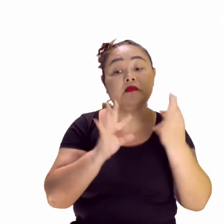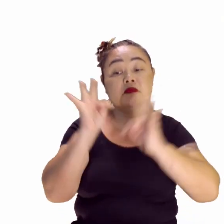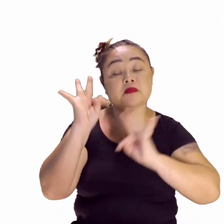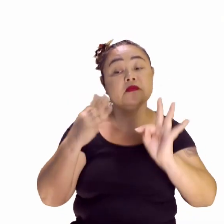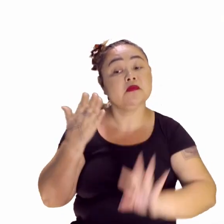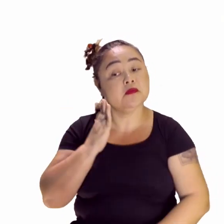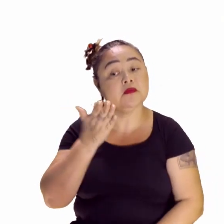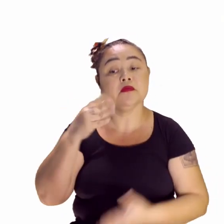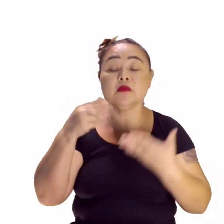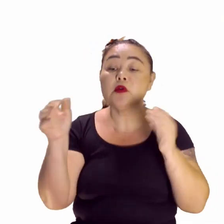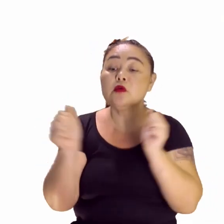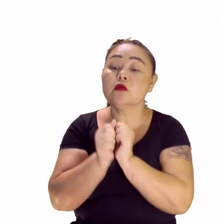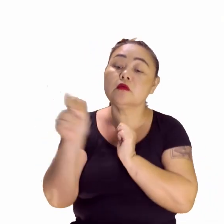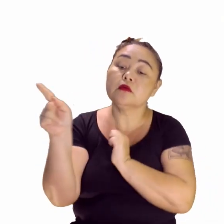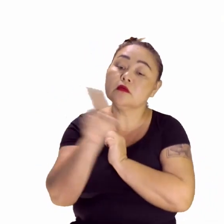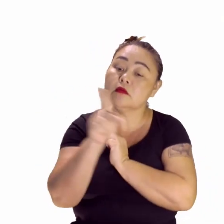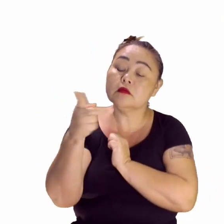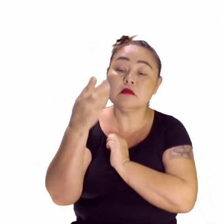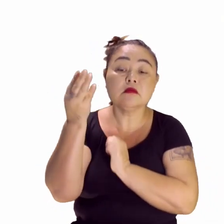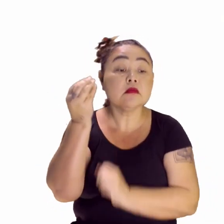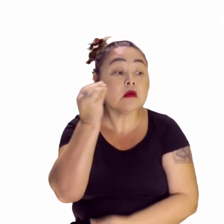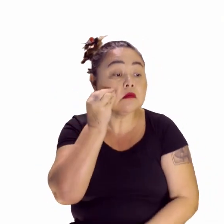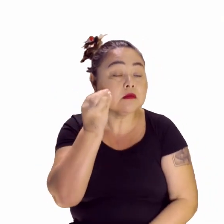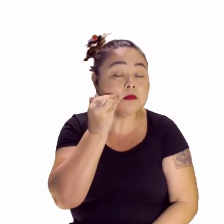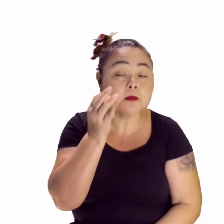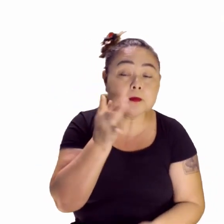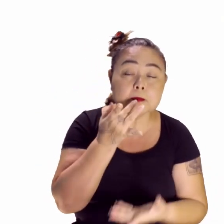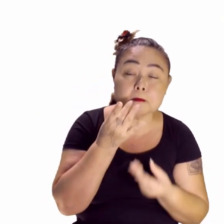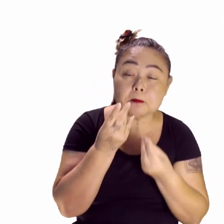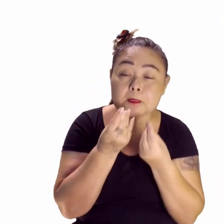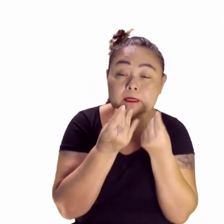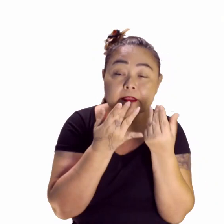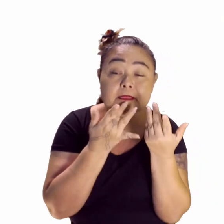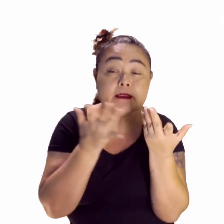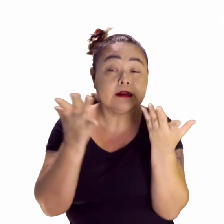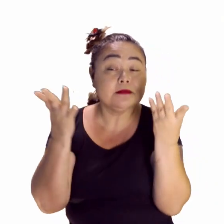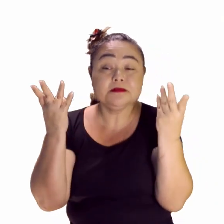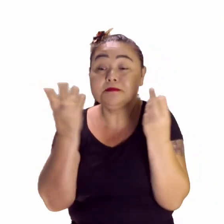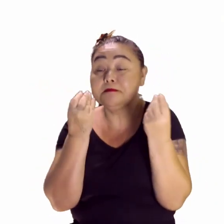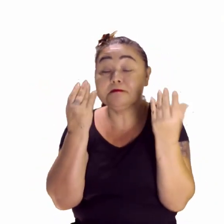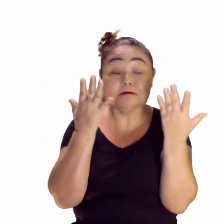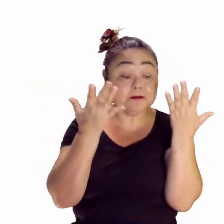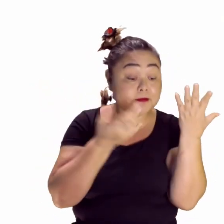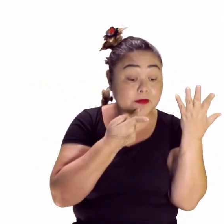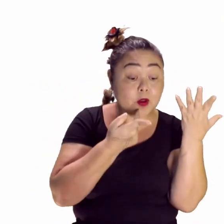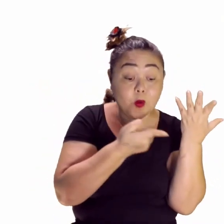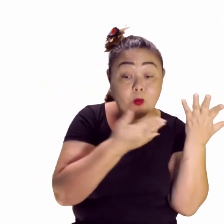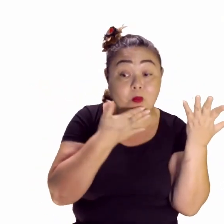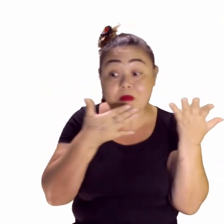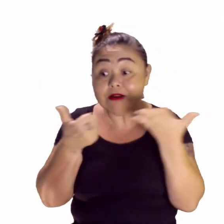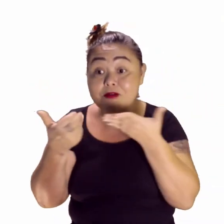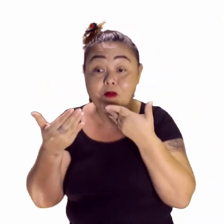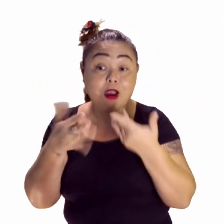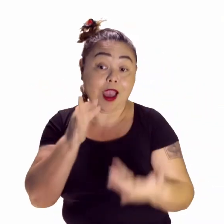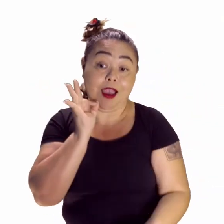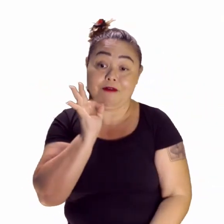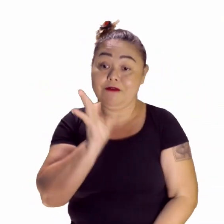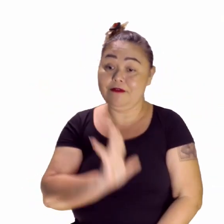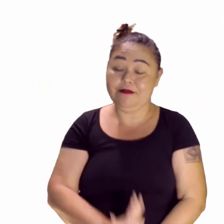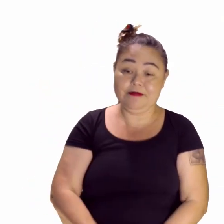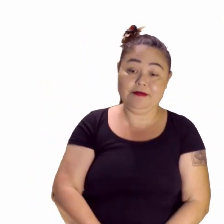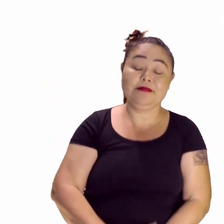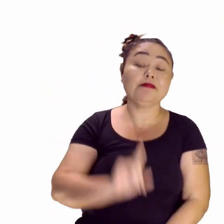estava presente com os professores e a gente testou vários cafés realmente assim você não sabe falar Professor Jorge Qual é o melhor então